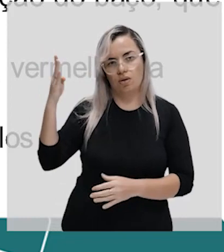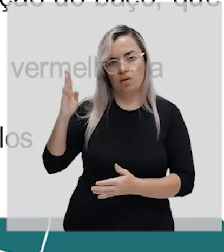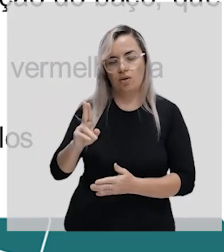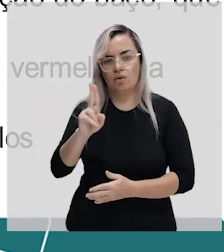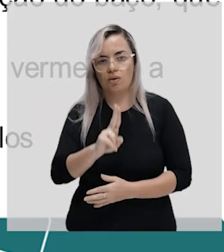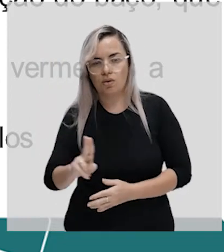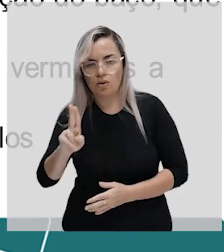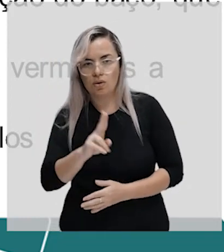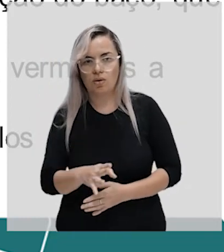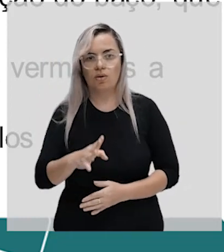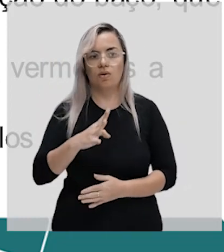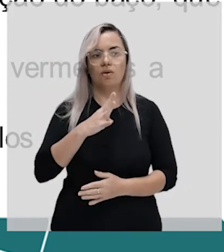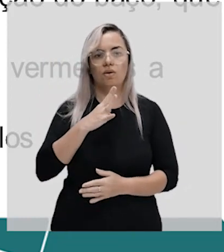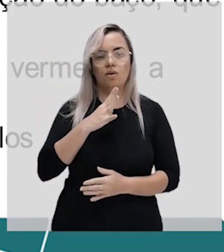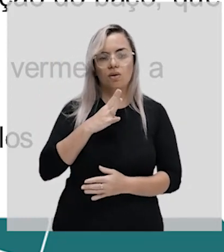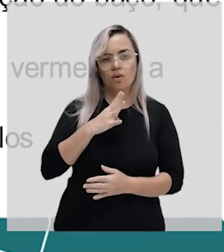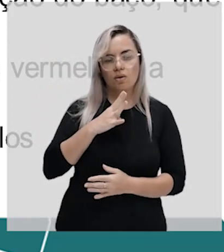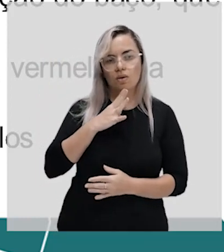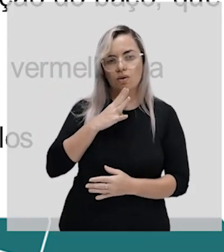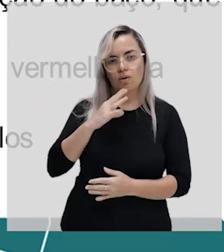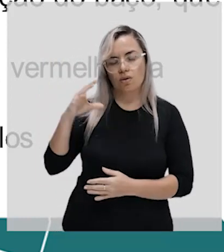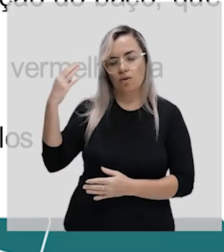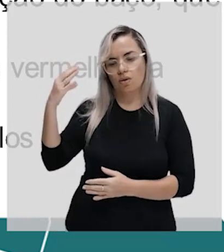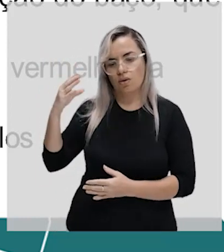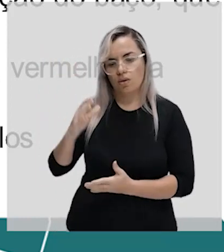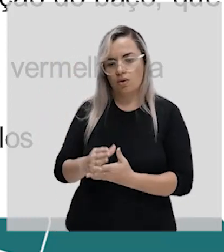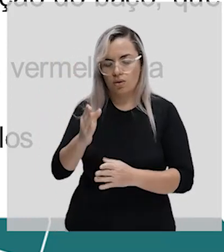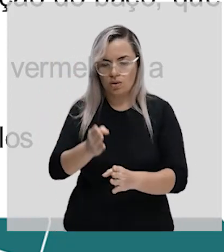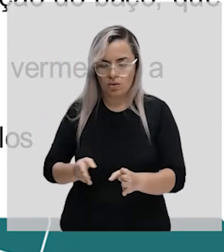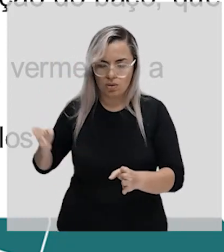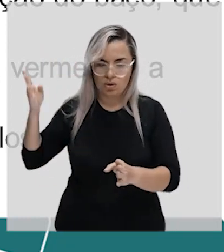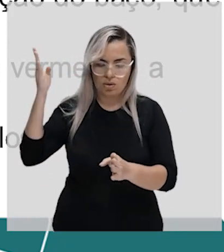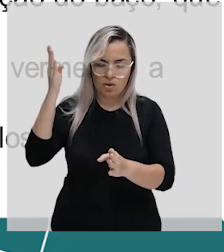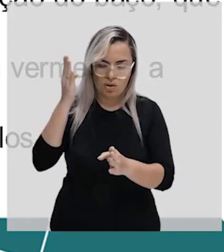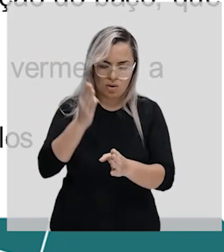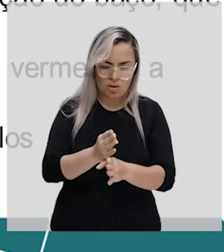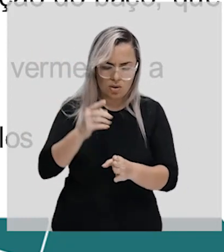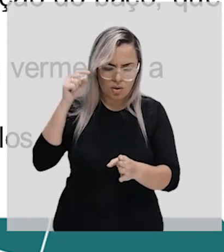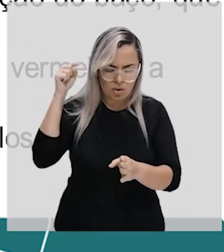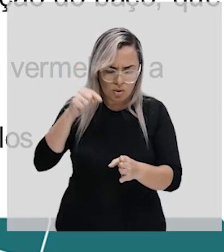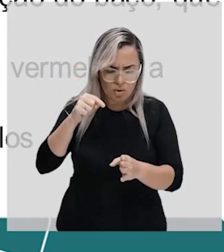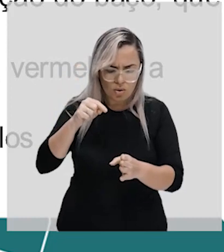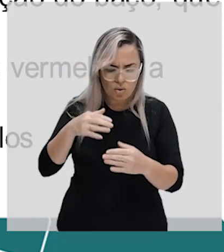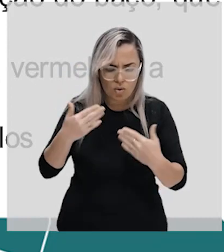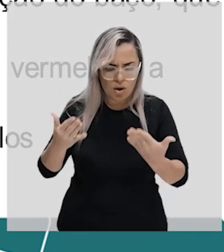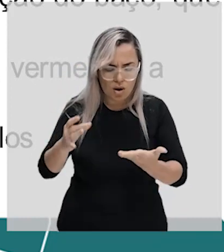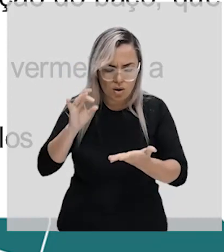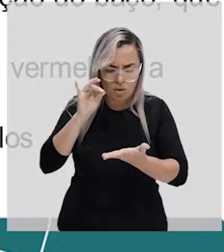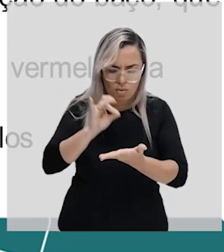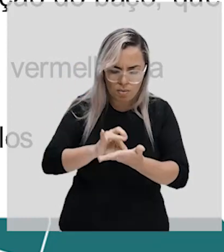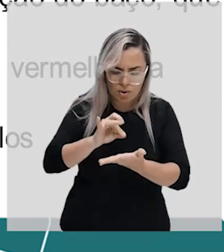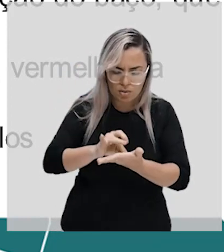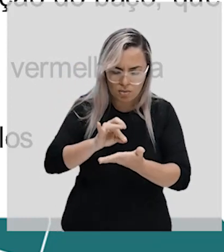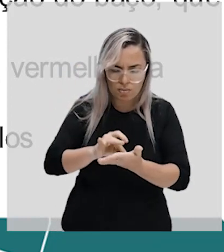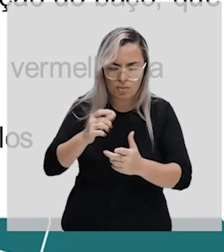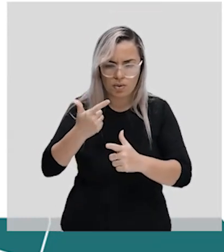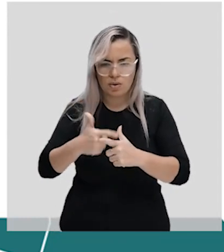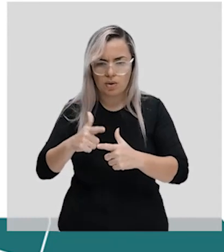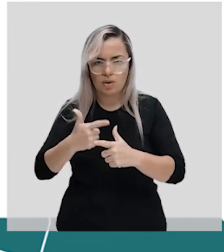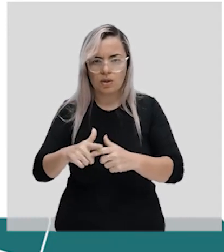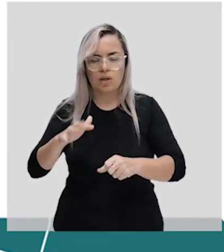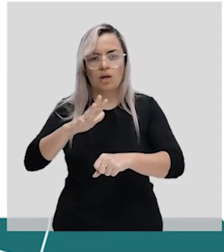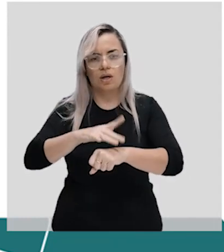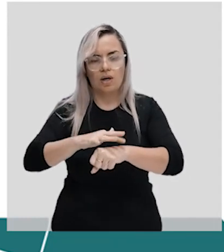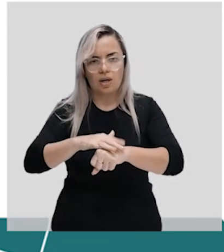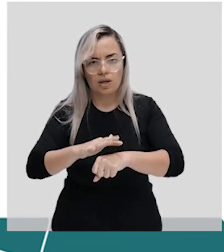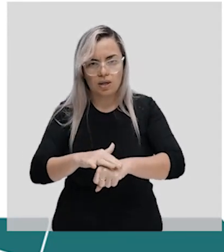tentar desvendar um determinado problema de saúde aqui, né? Nesse caso, a anemia desses idosos. Então, a